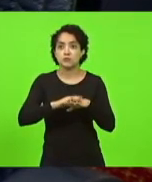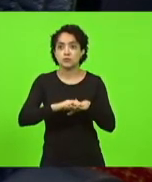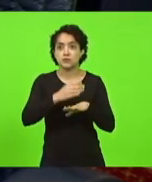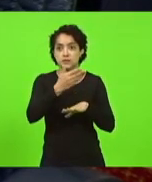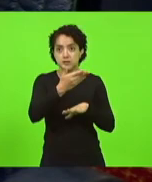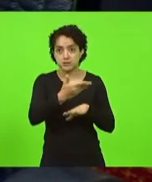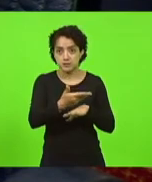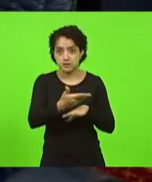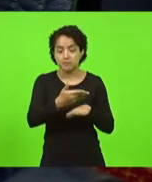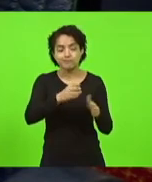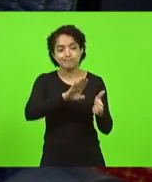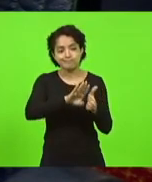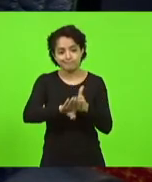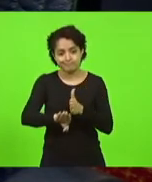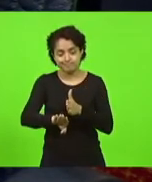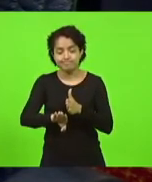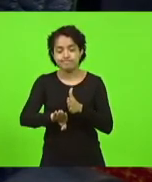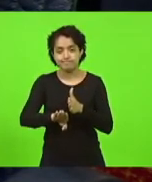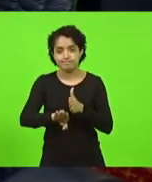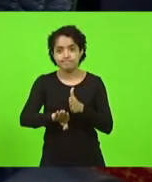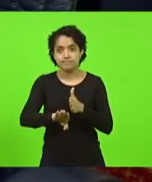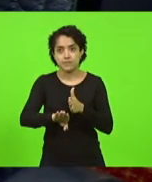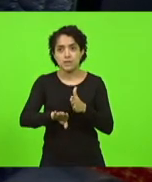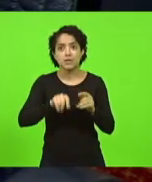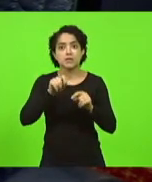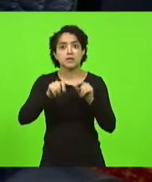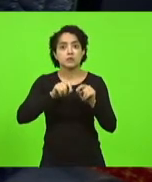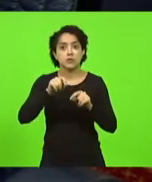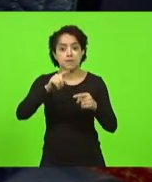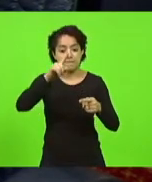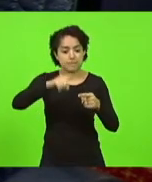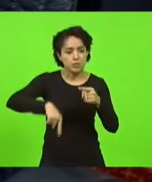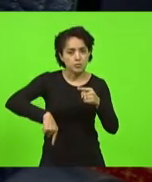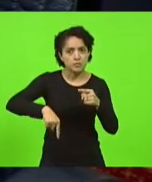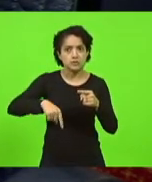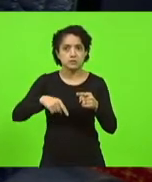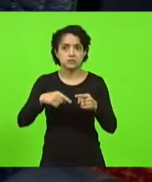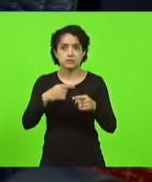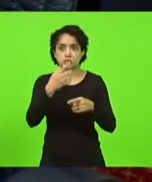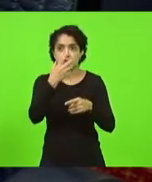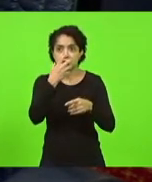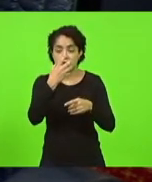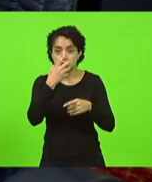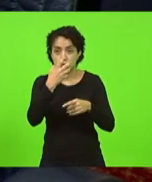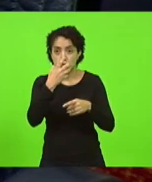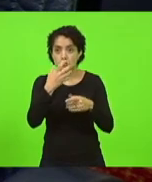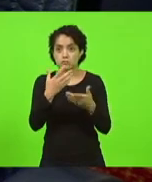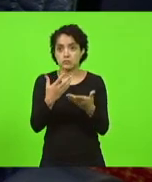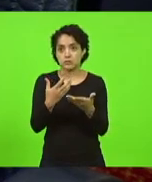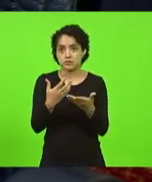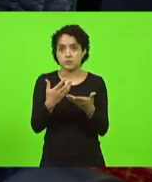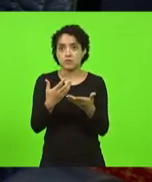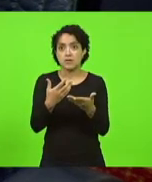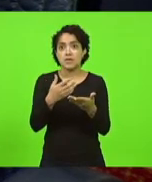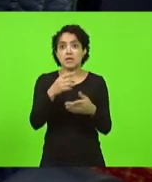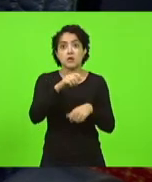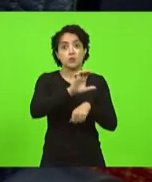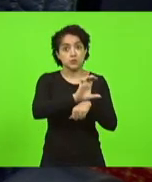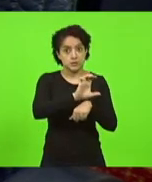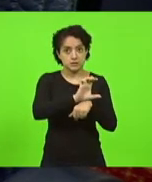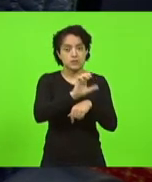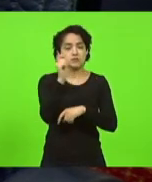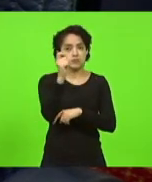acabou sendo rejeitado, que tratava da proibição da corrida de galgos. O Estado do Rio Grande do Sul estabeleceu